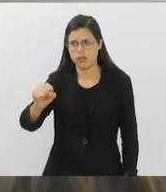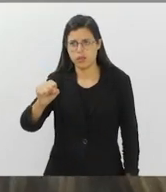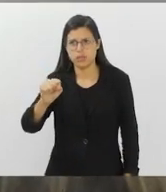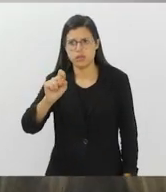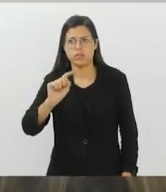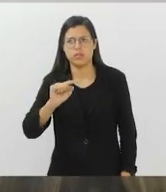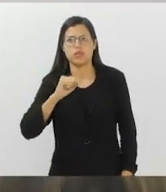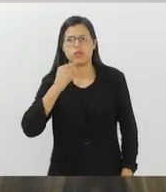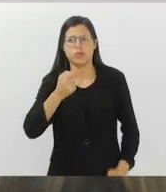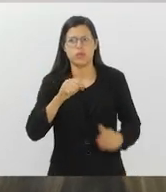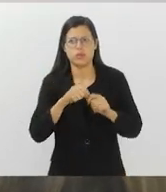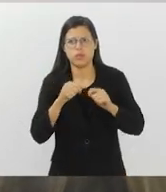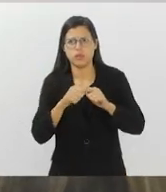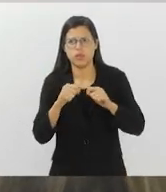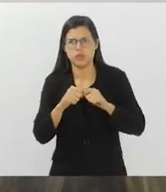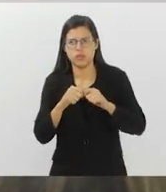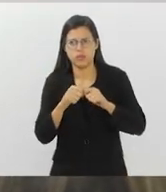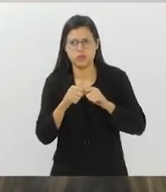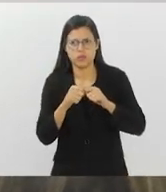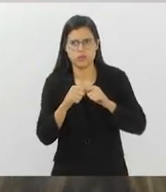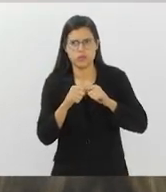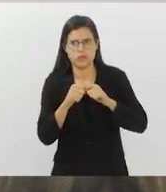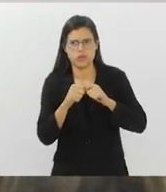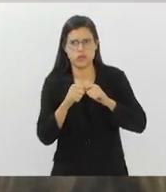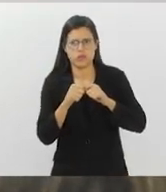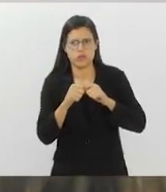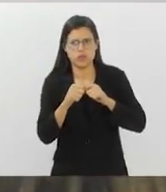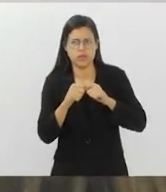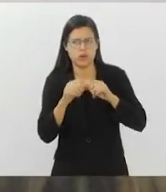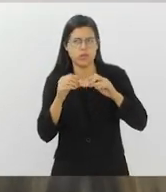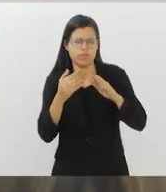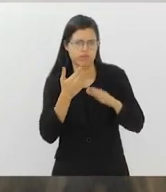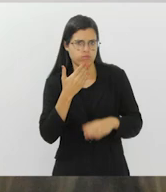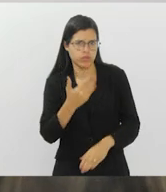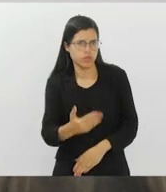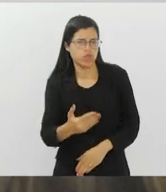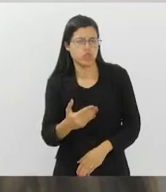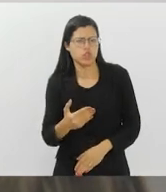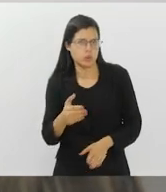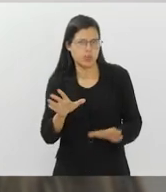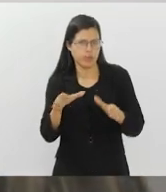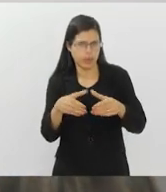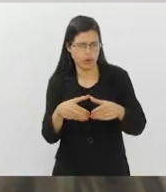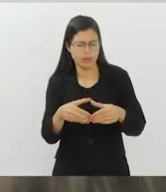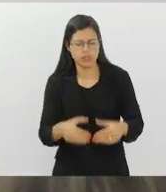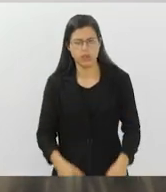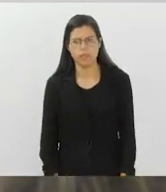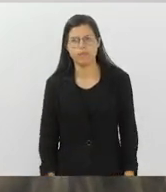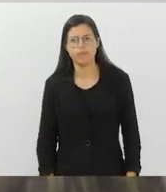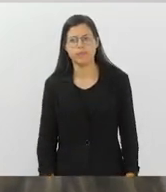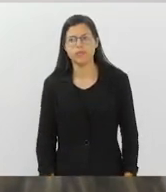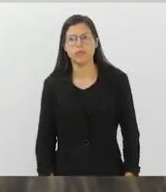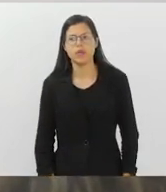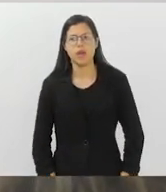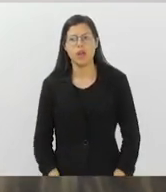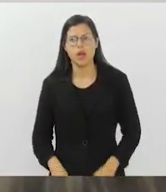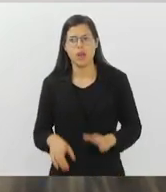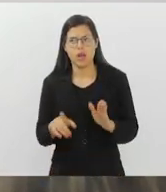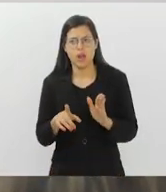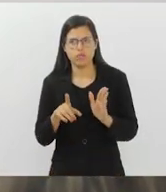fazer um encaminhamento para submeter a avaliação da comissão. A pergunta que eu vejo, e é uma coisa